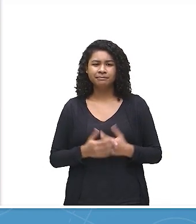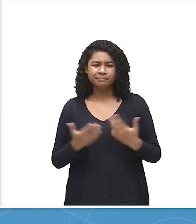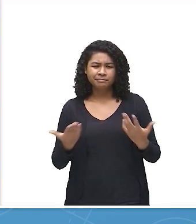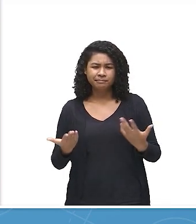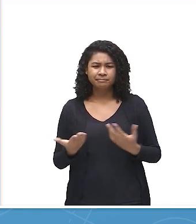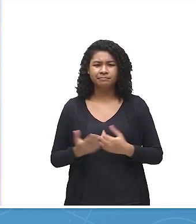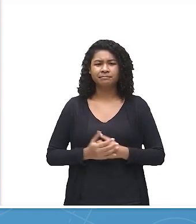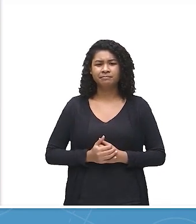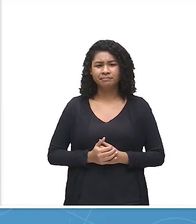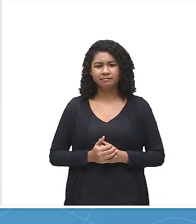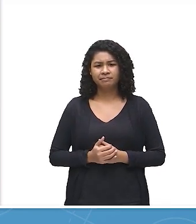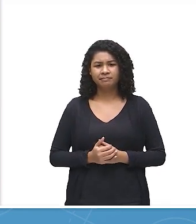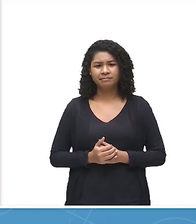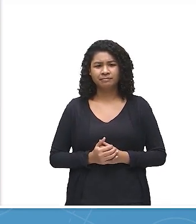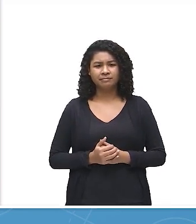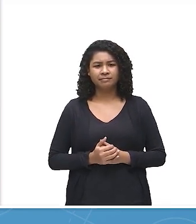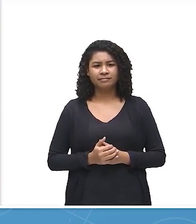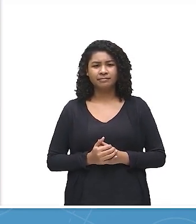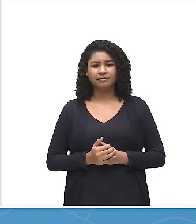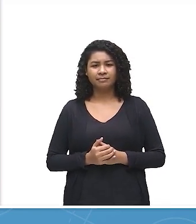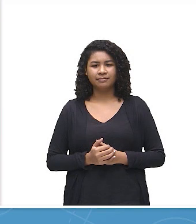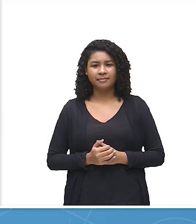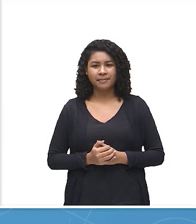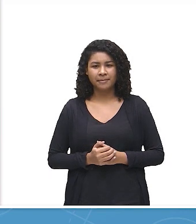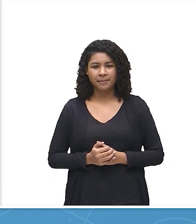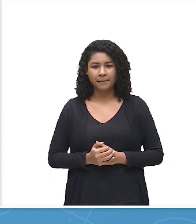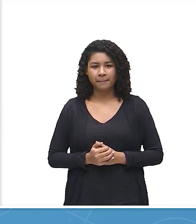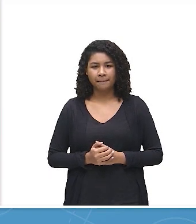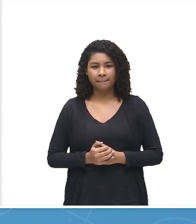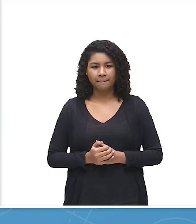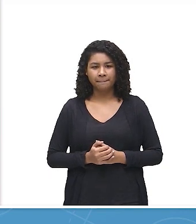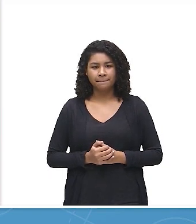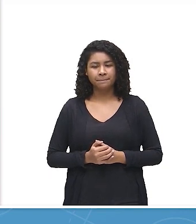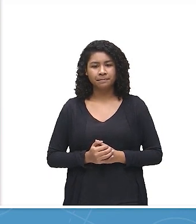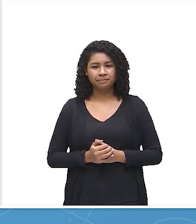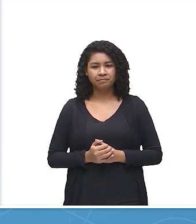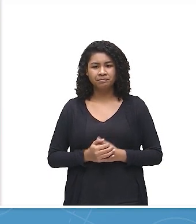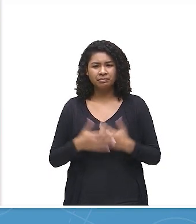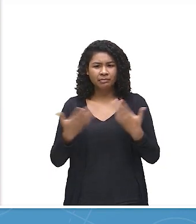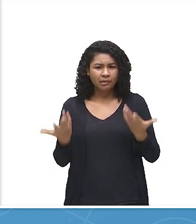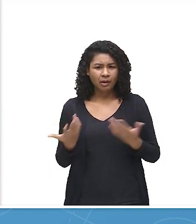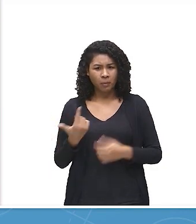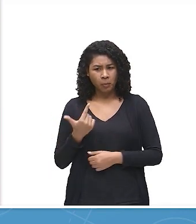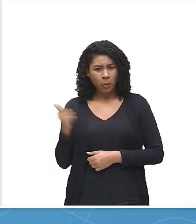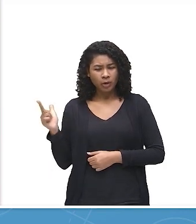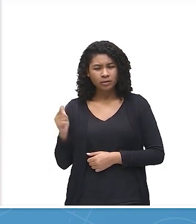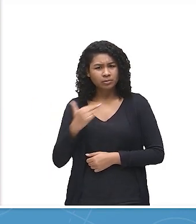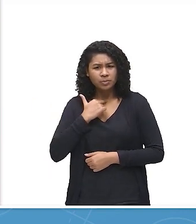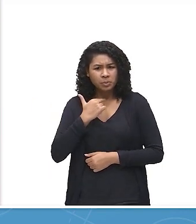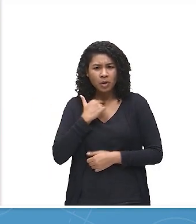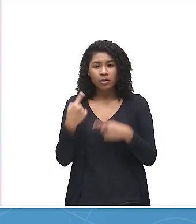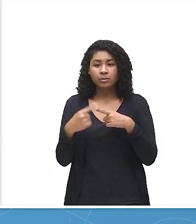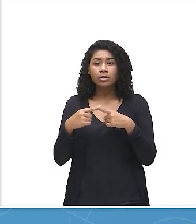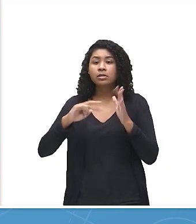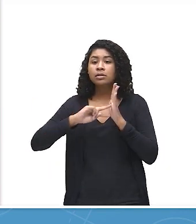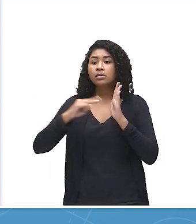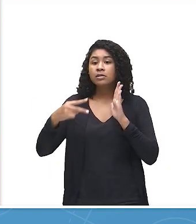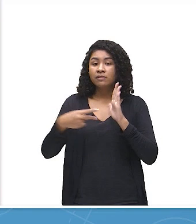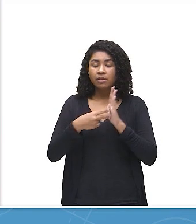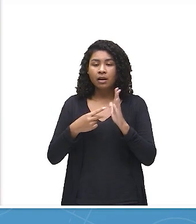ali o pronome it's. Então, você observa que o peixe está dentro do aquário,